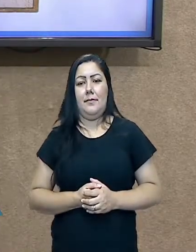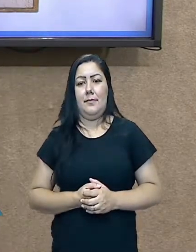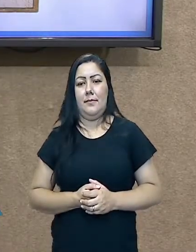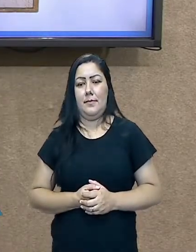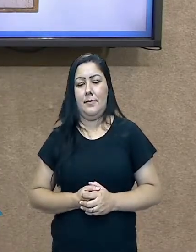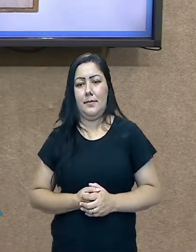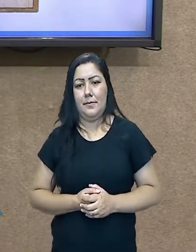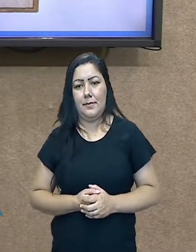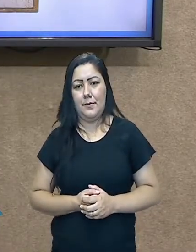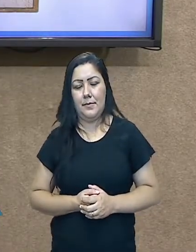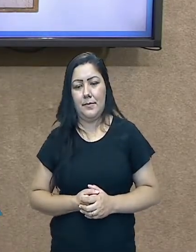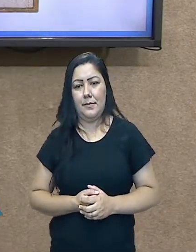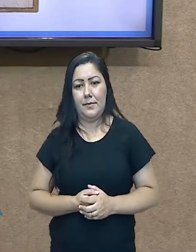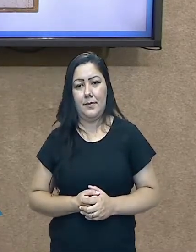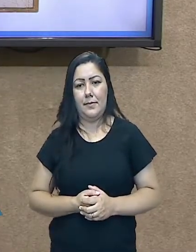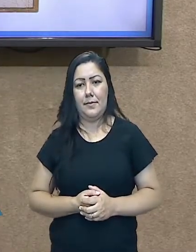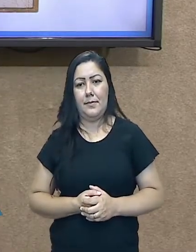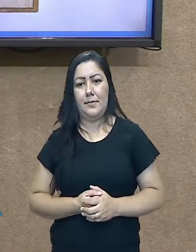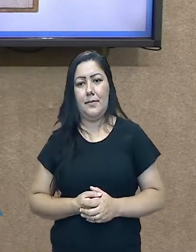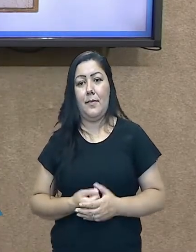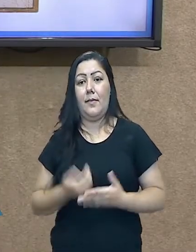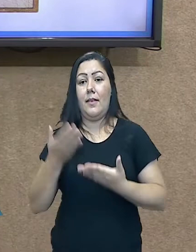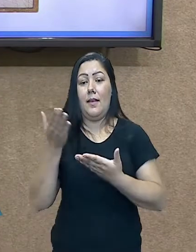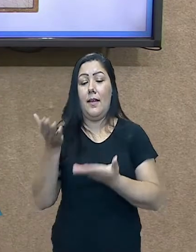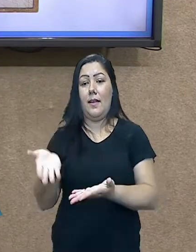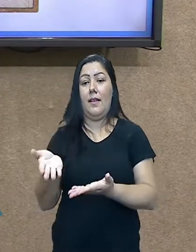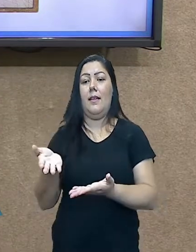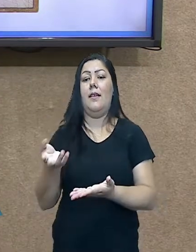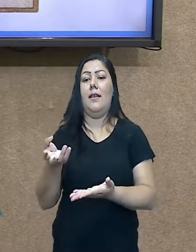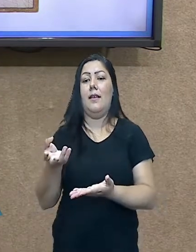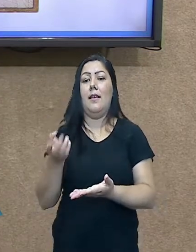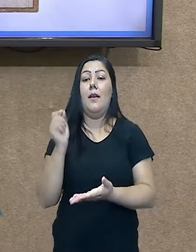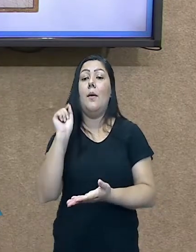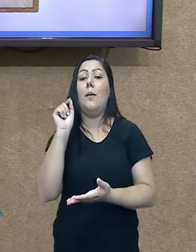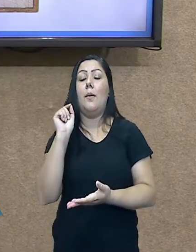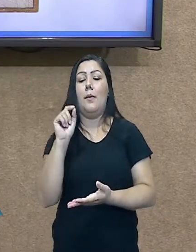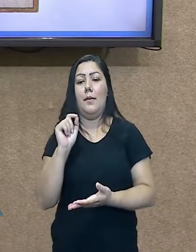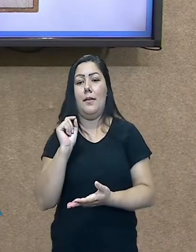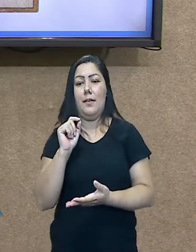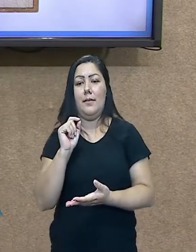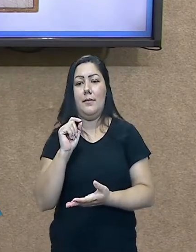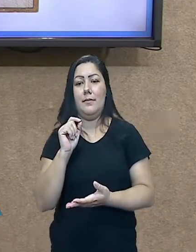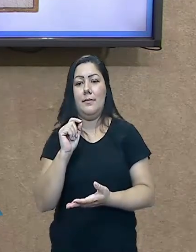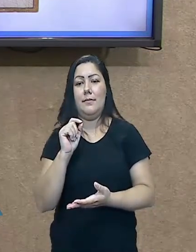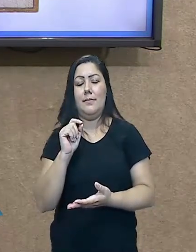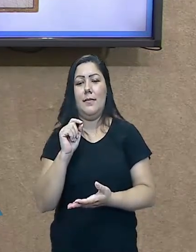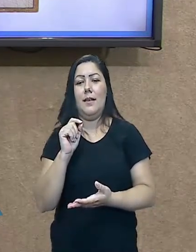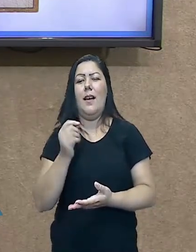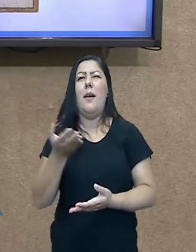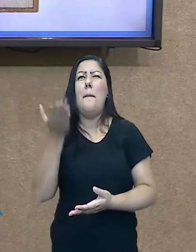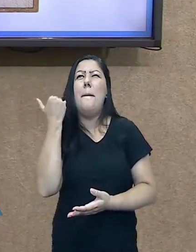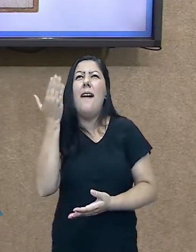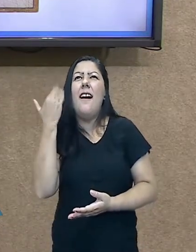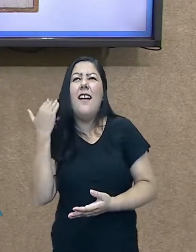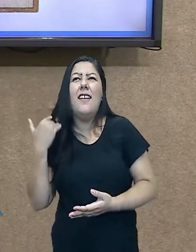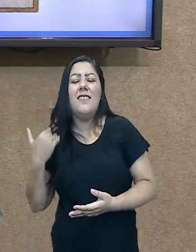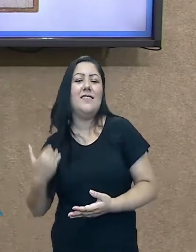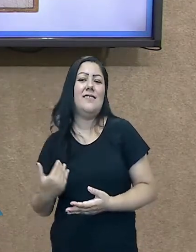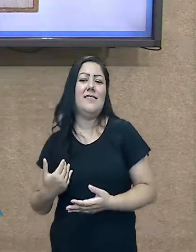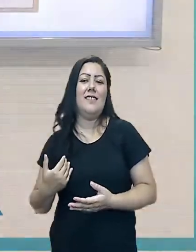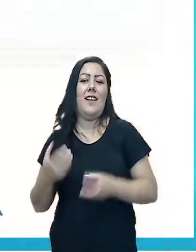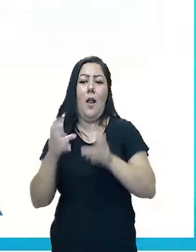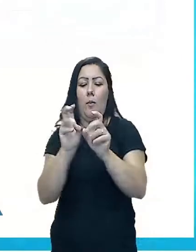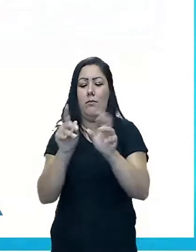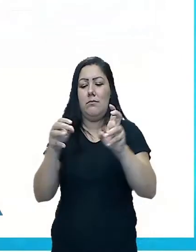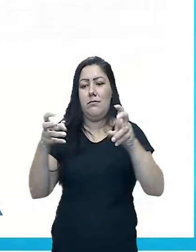E aqui, a gente pode ver aqui um dos primeiros mapas desse país. Tá? Na nossa próxima